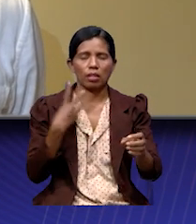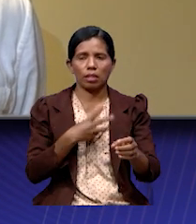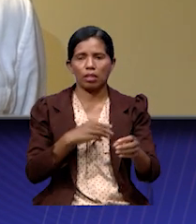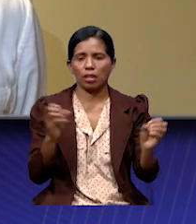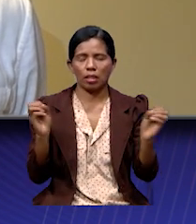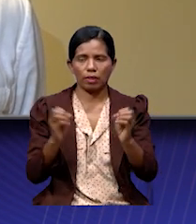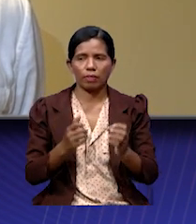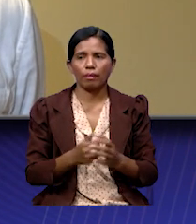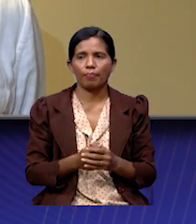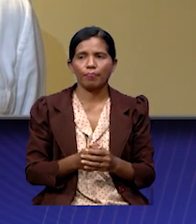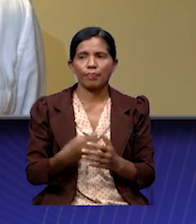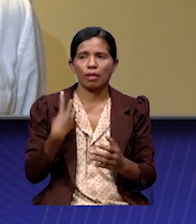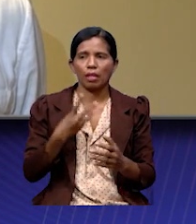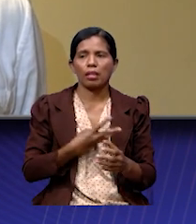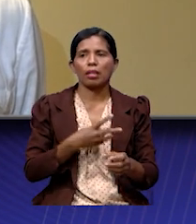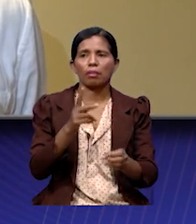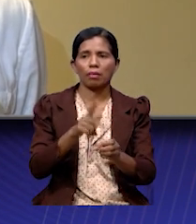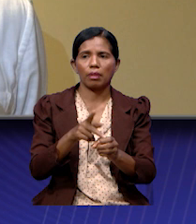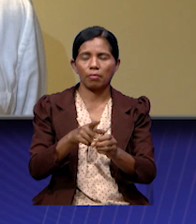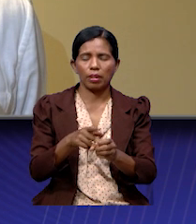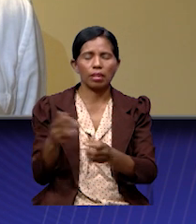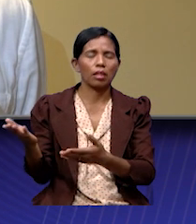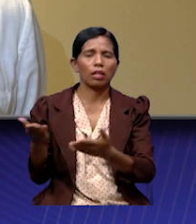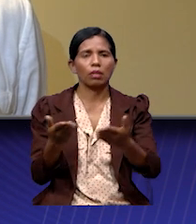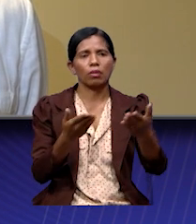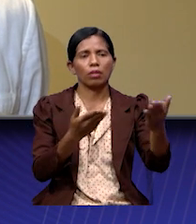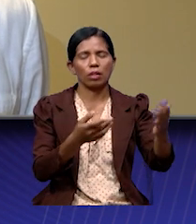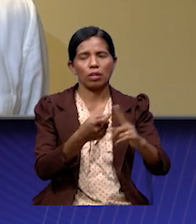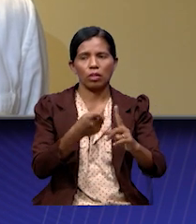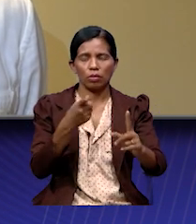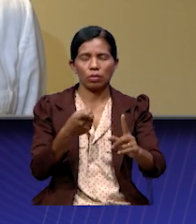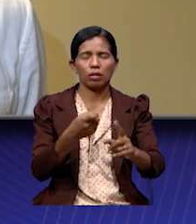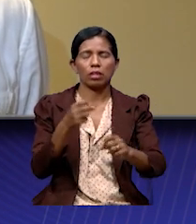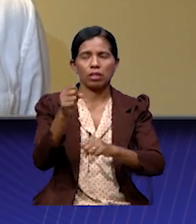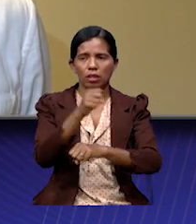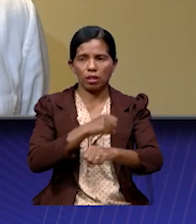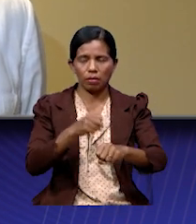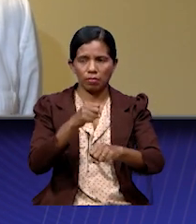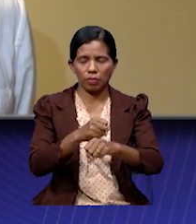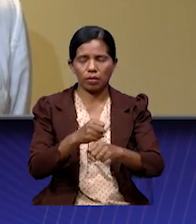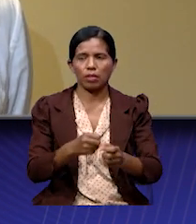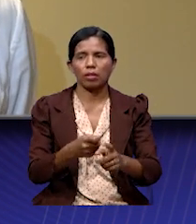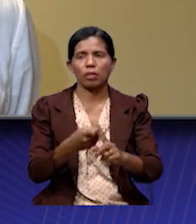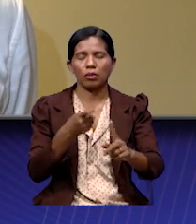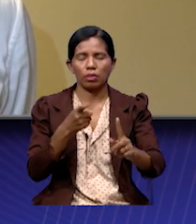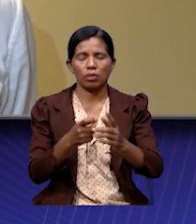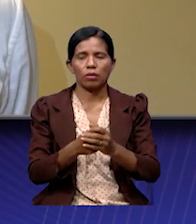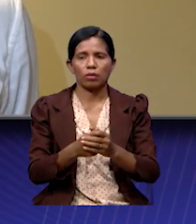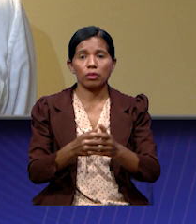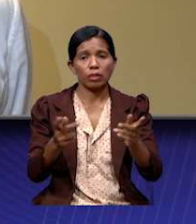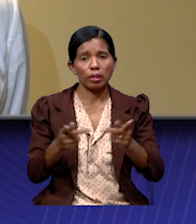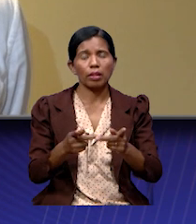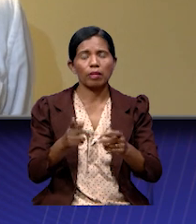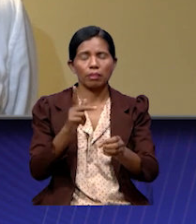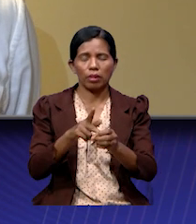ita ni mina sirne ita importa mayoria hosi Singapura, kosi terminal boti di Singapura. Ita ni